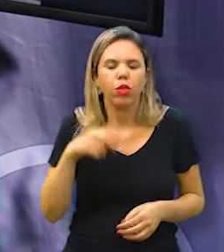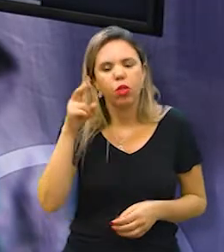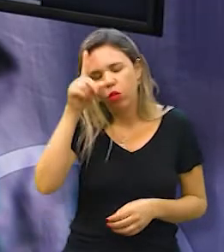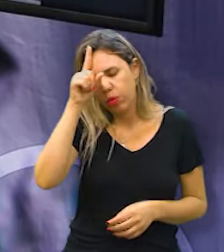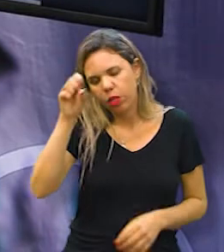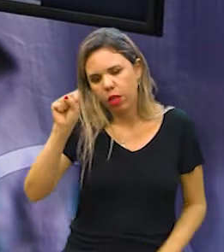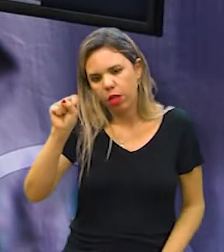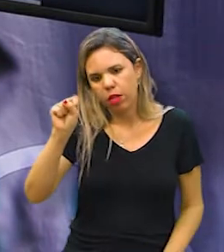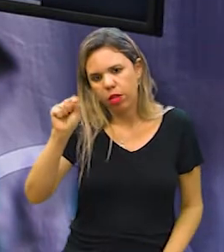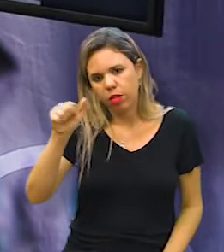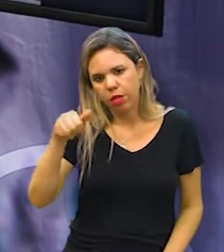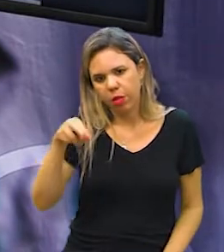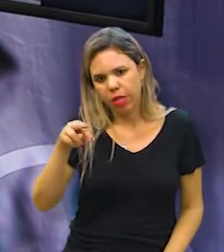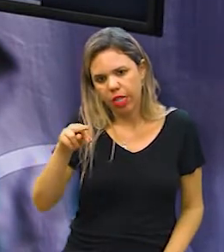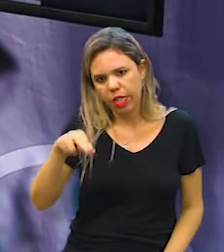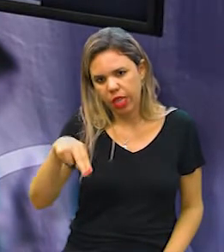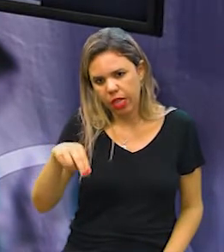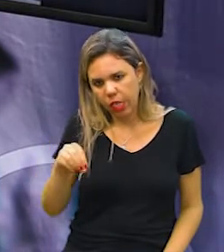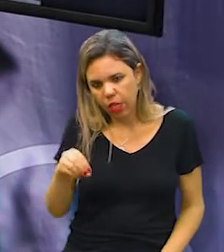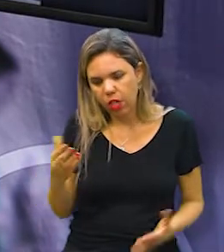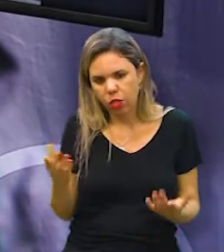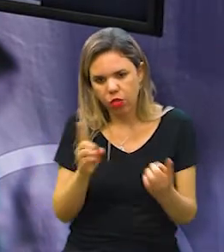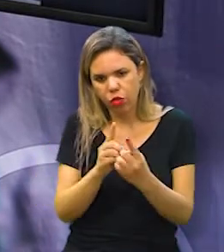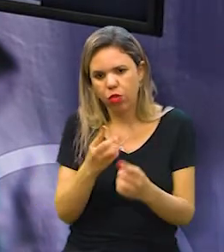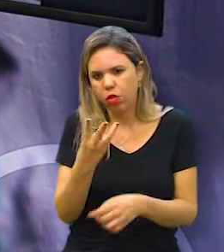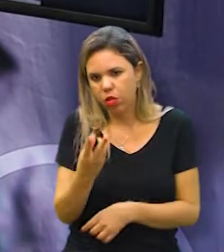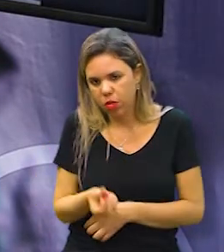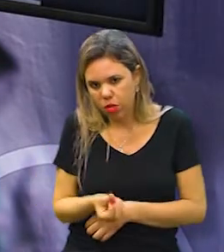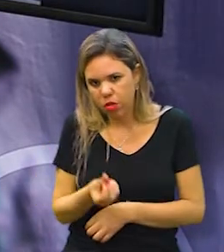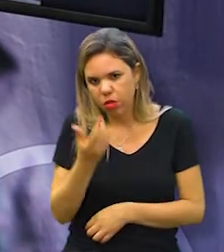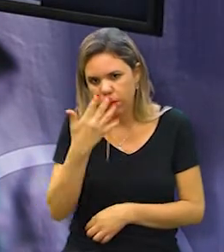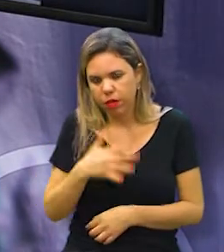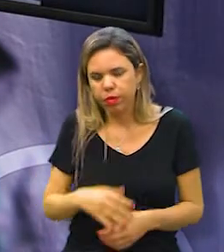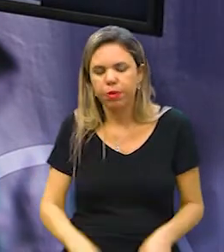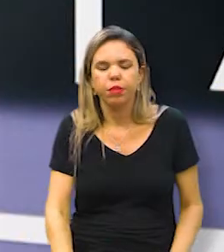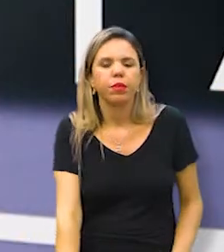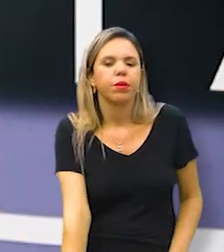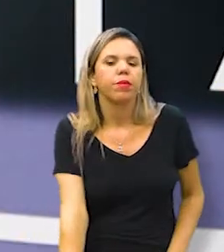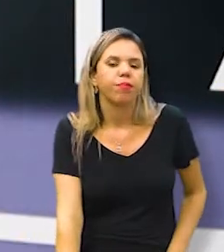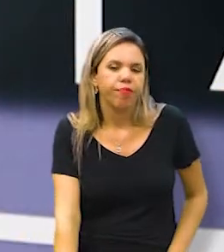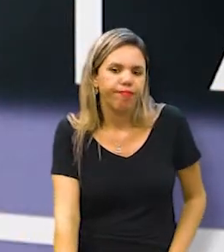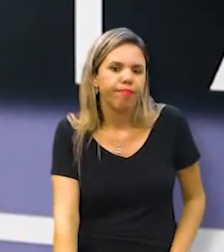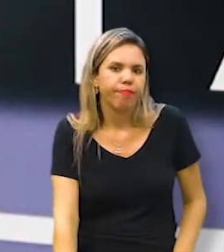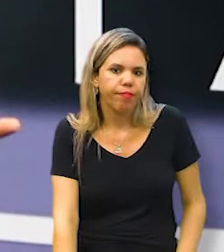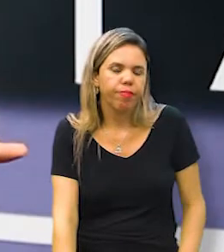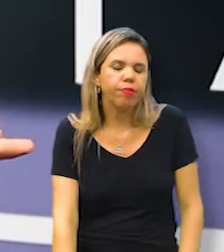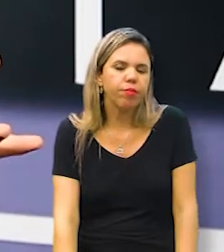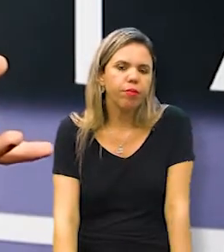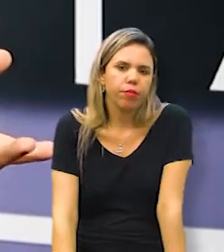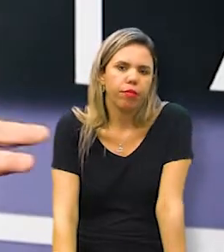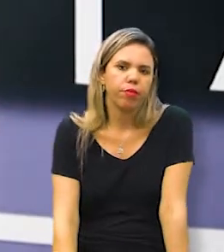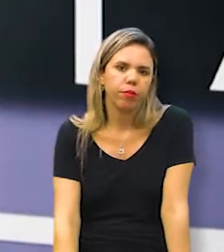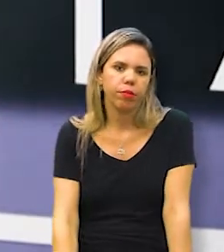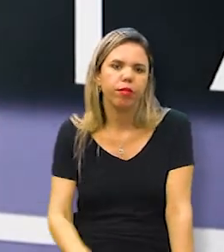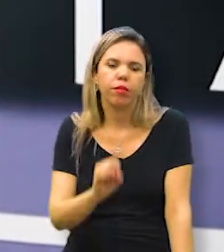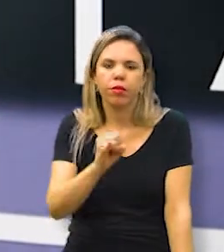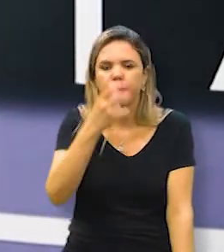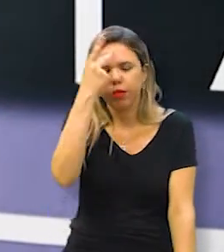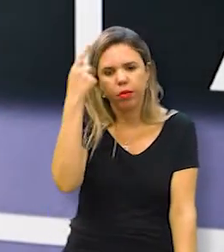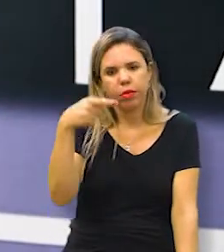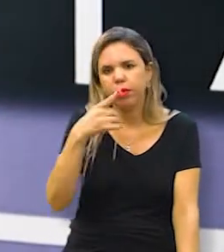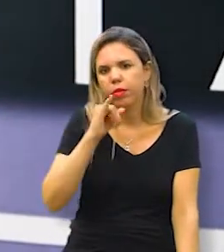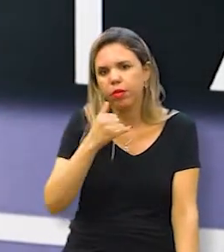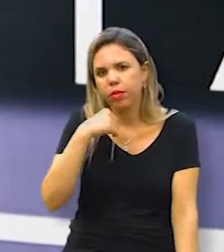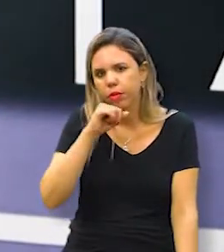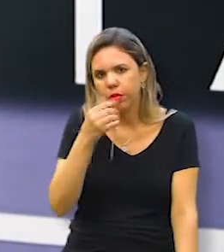Samaritano, nós estamos atendendo hoje 36 crianças. Uhum. Cida, se algum pai,